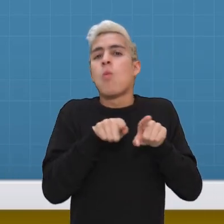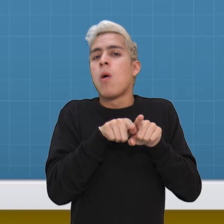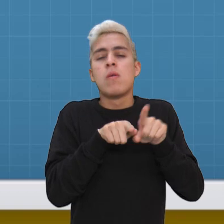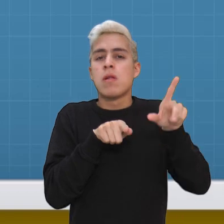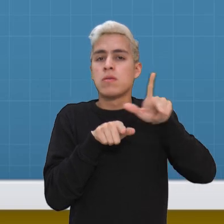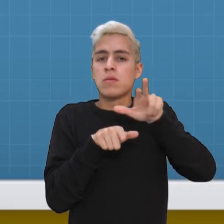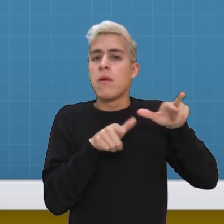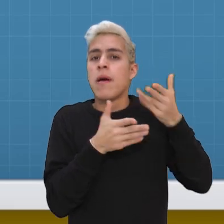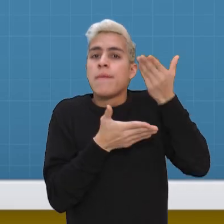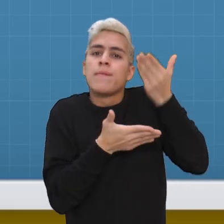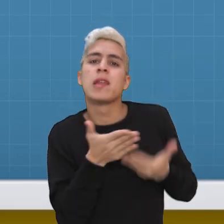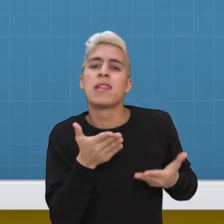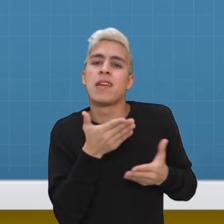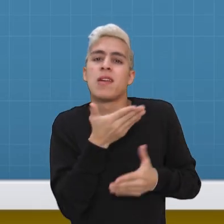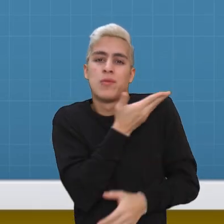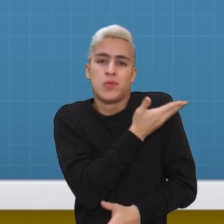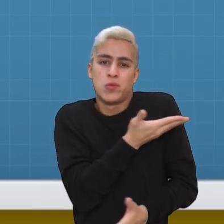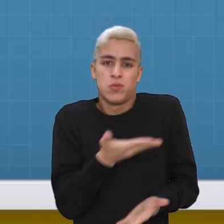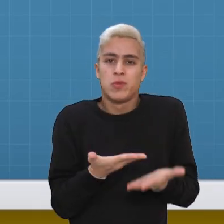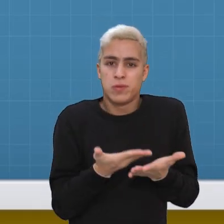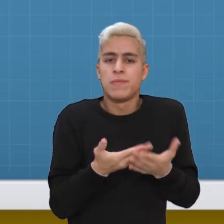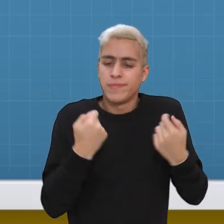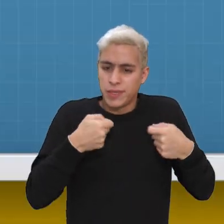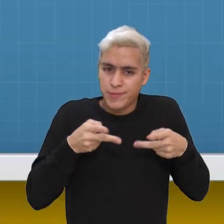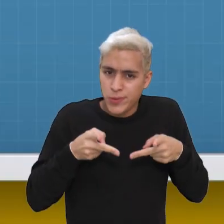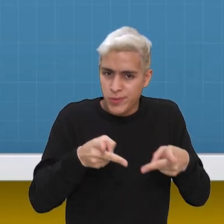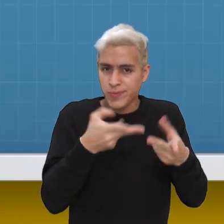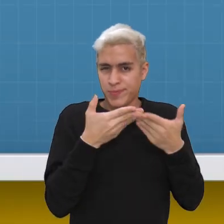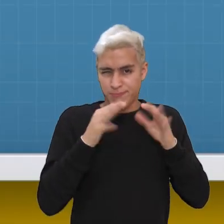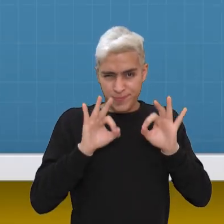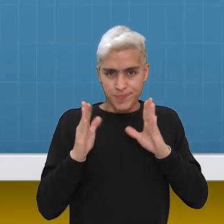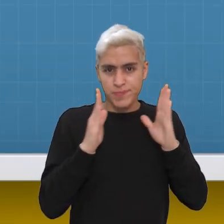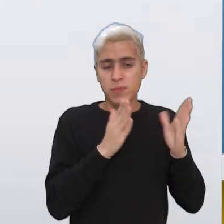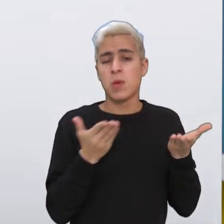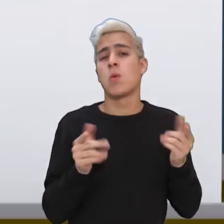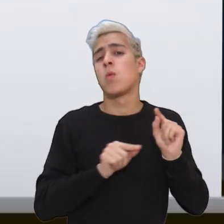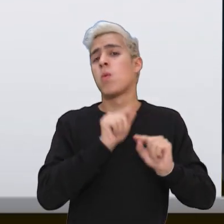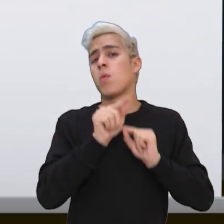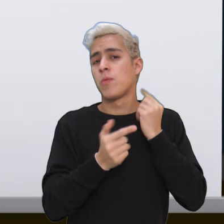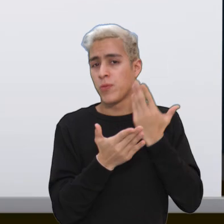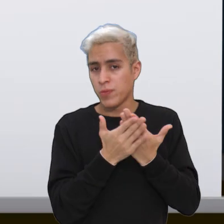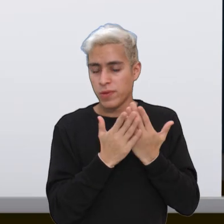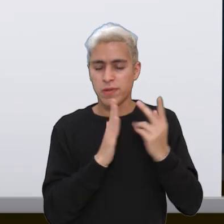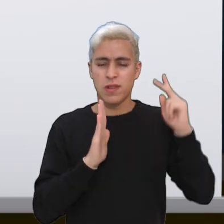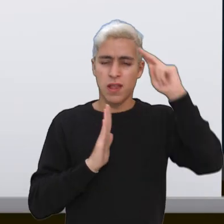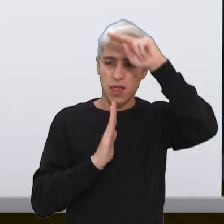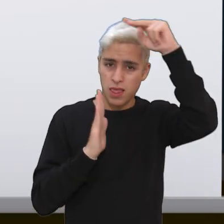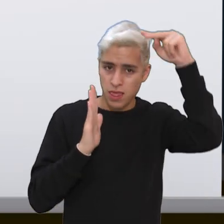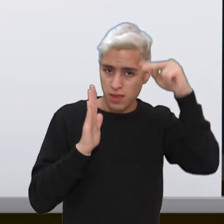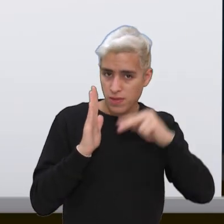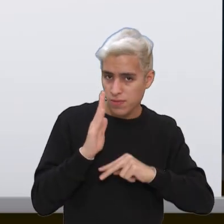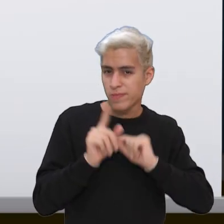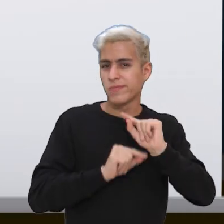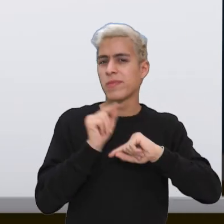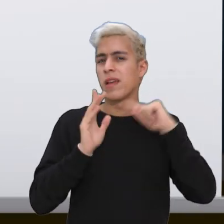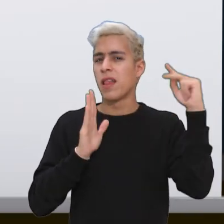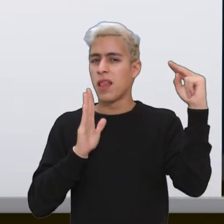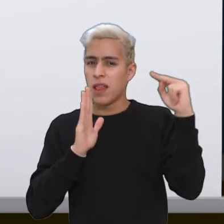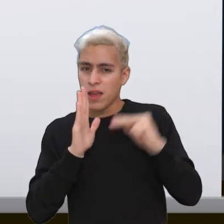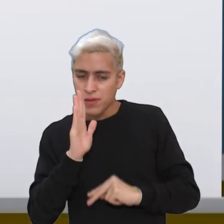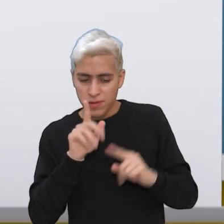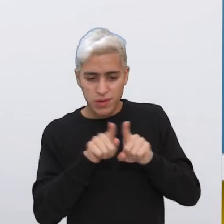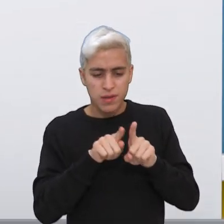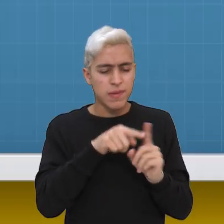não percamos o hábito de estudar. Vamos lá? Então, nós vamos estudar hoje leitura, né?